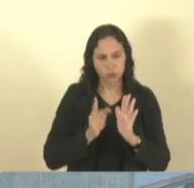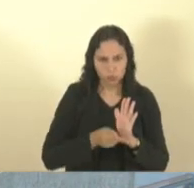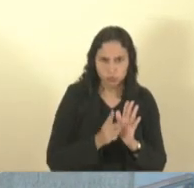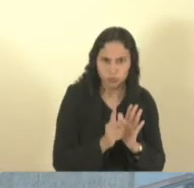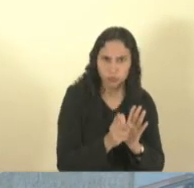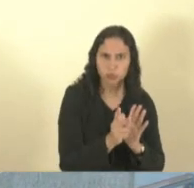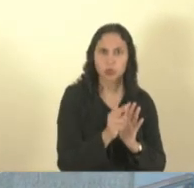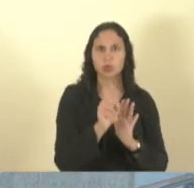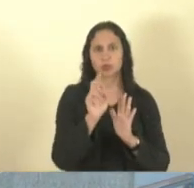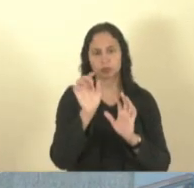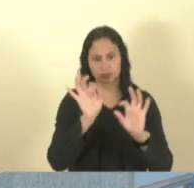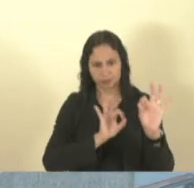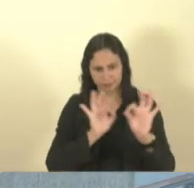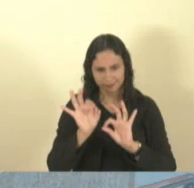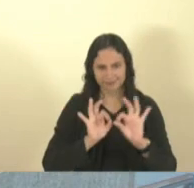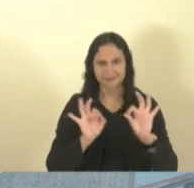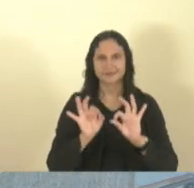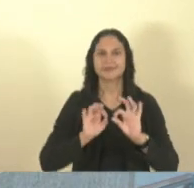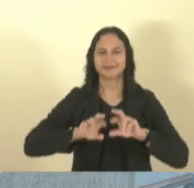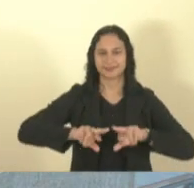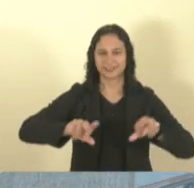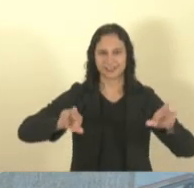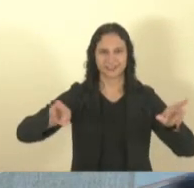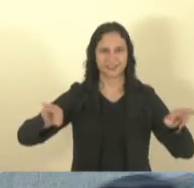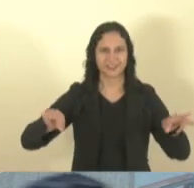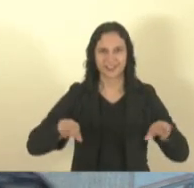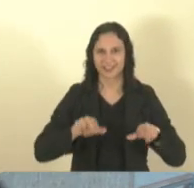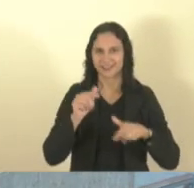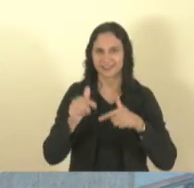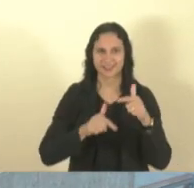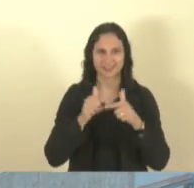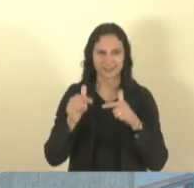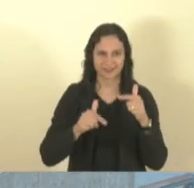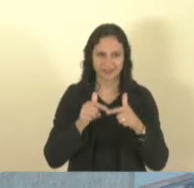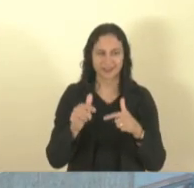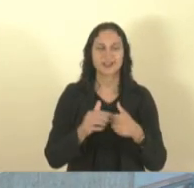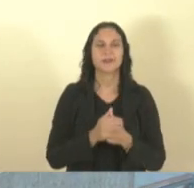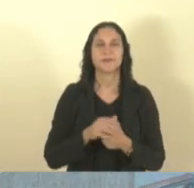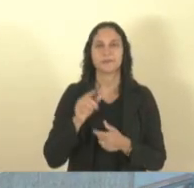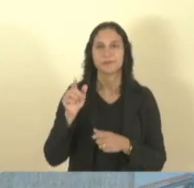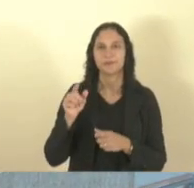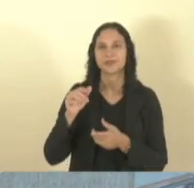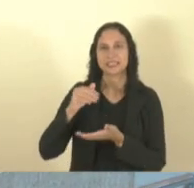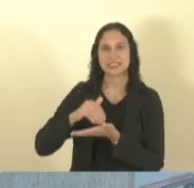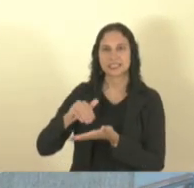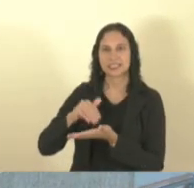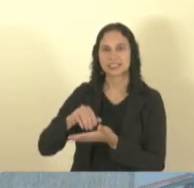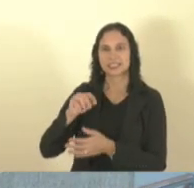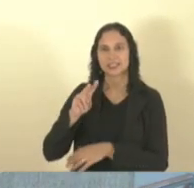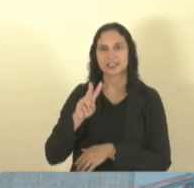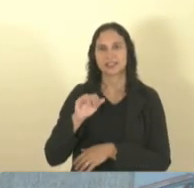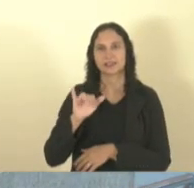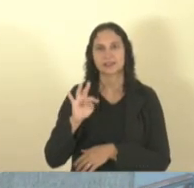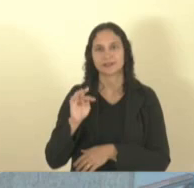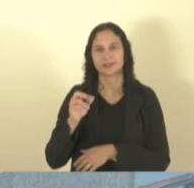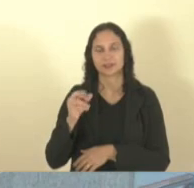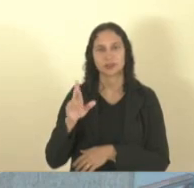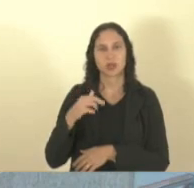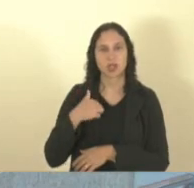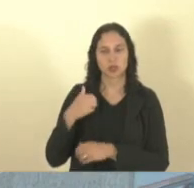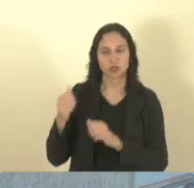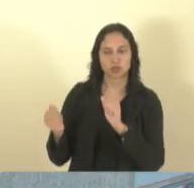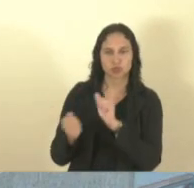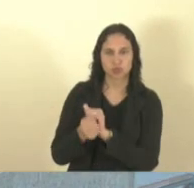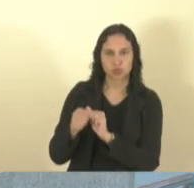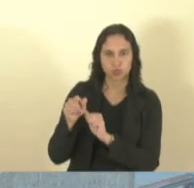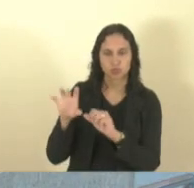concluímos a reestruturação de várias carreiras. Secretário Vitor, que tive a oportunidade, enquanto subsecretário de gestão de pessoas, estar com ele, com